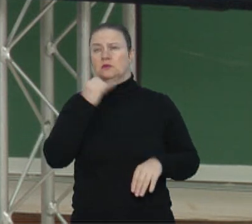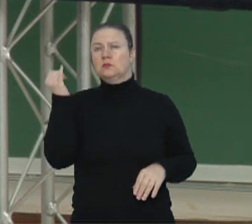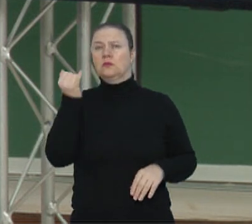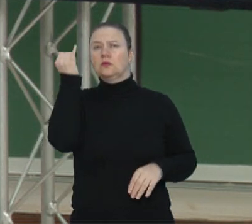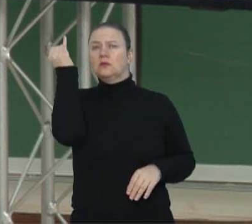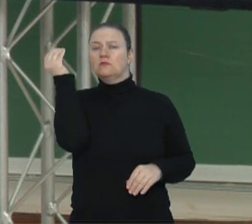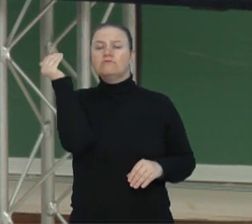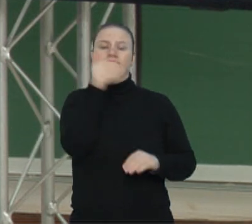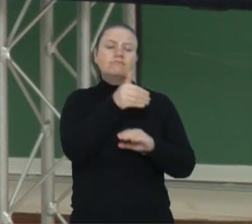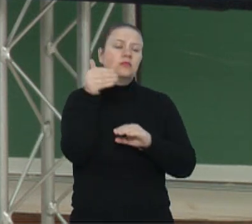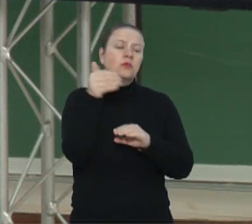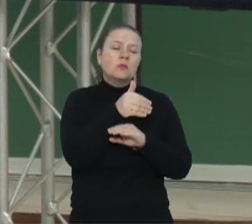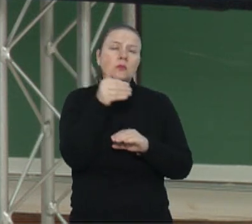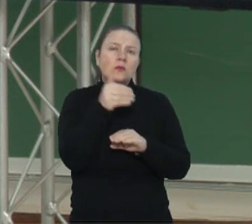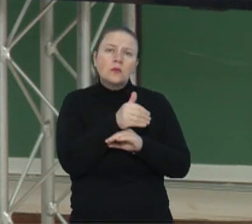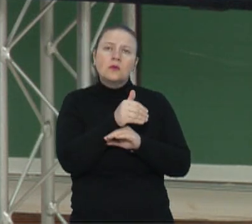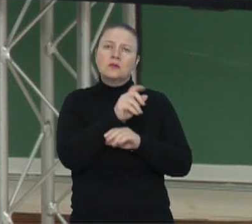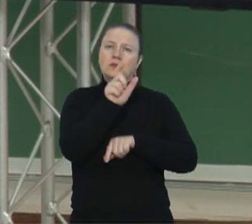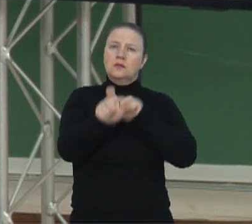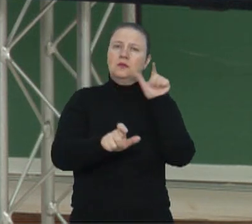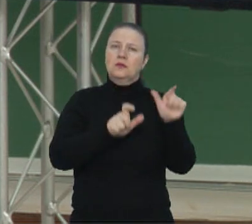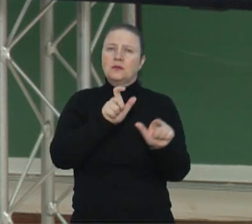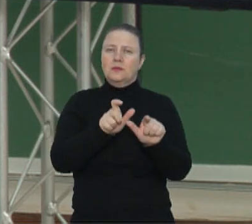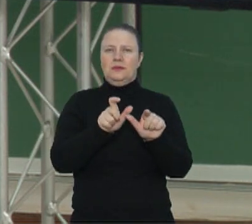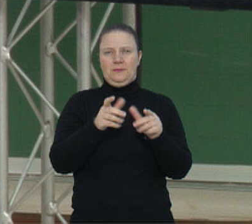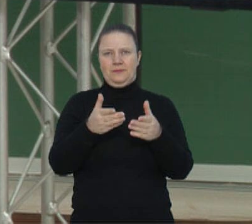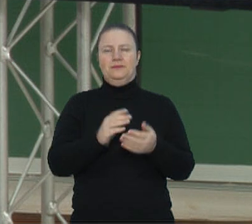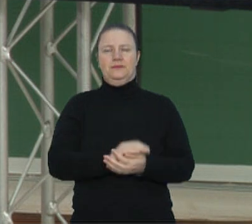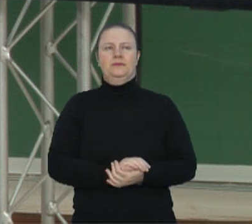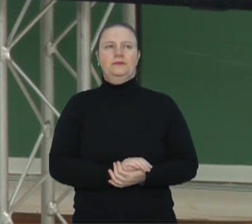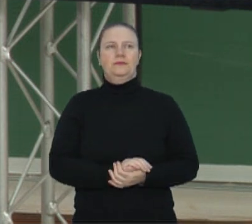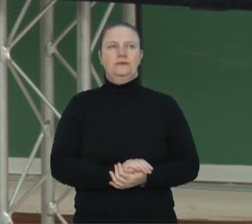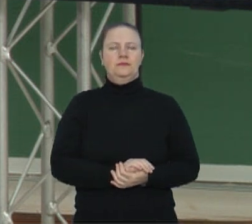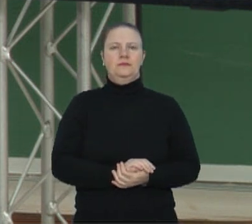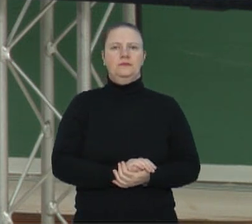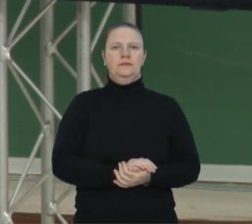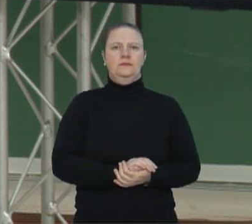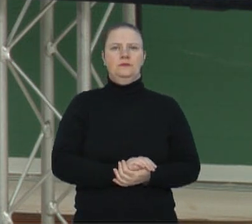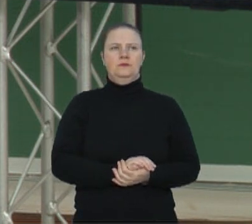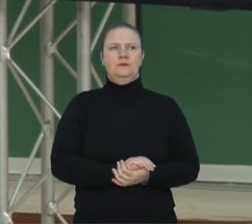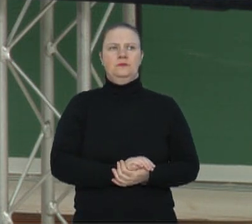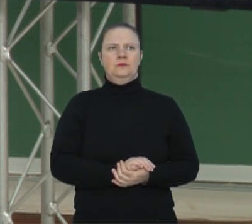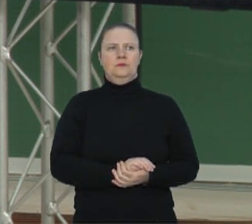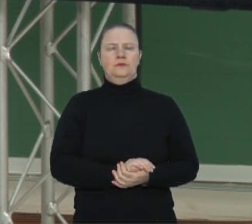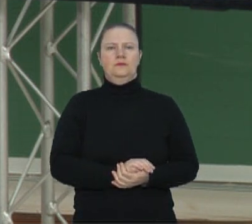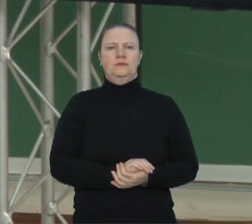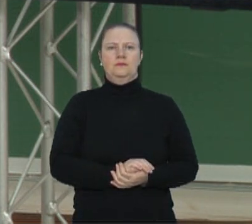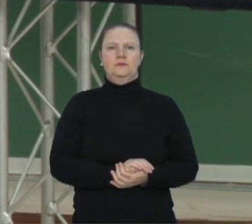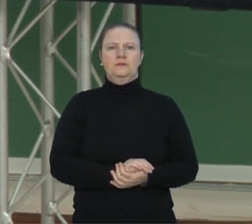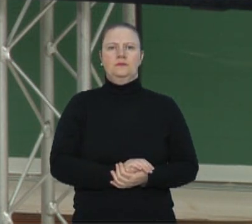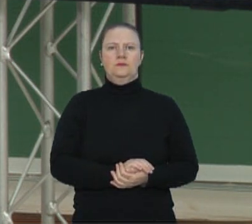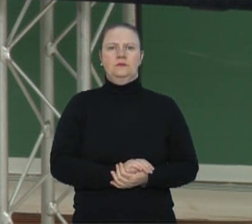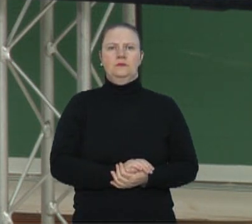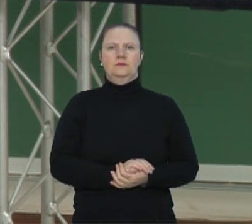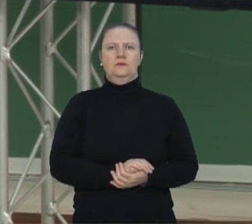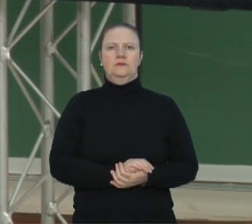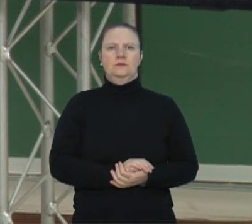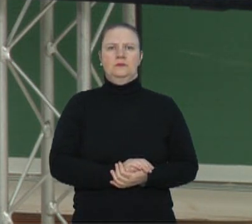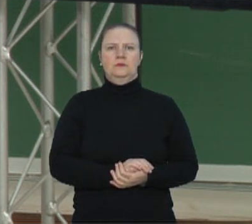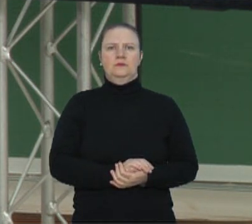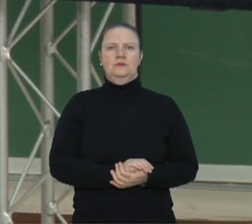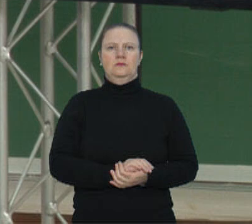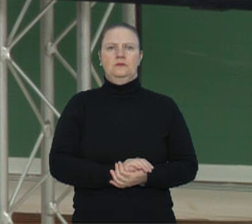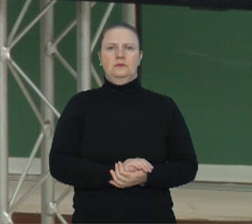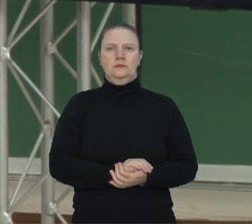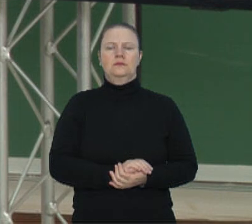pessoas em relação àquele objeto. E não tanto qual é a composição que ele vai construir, não